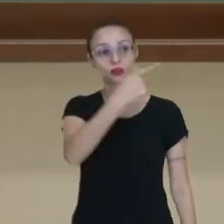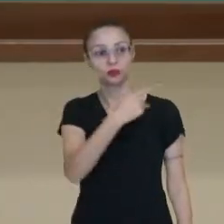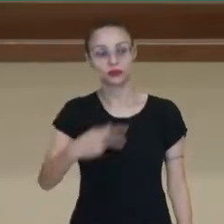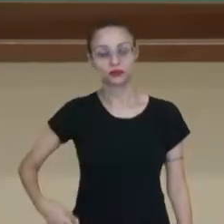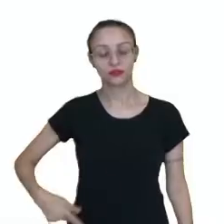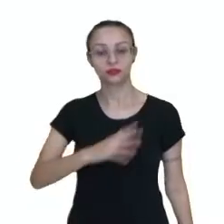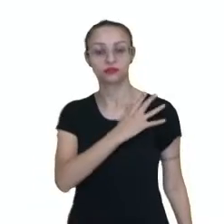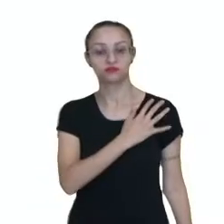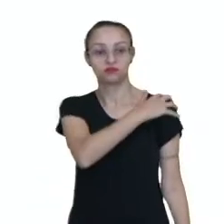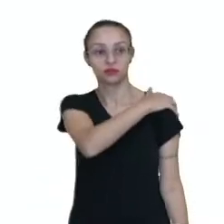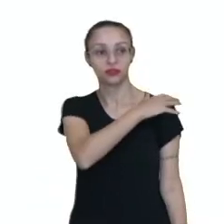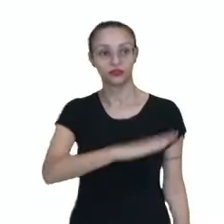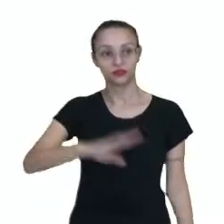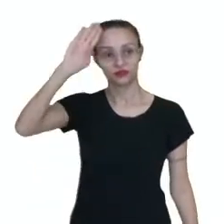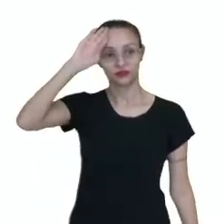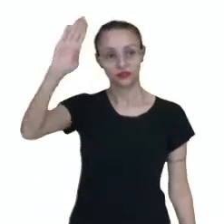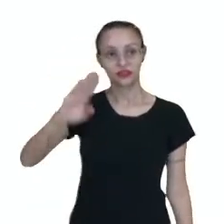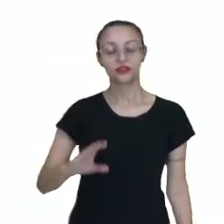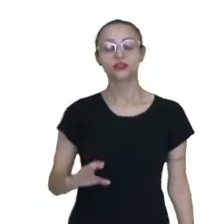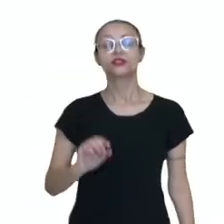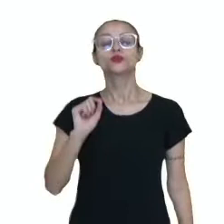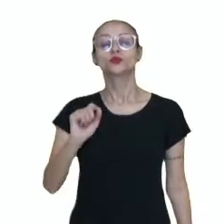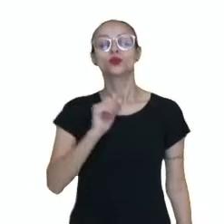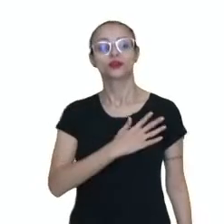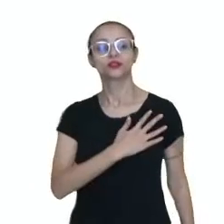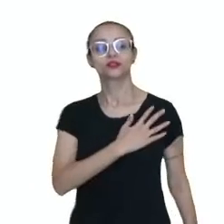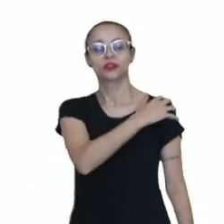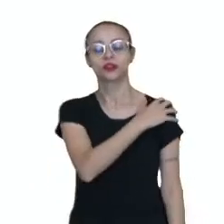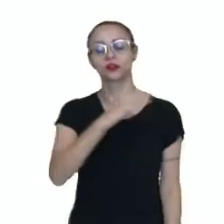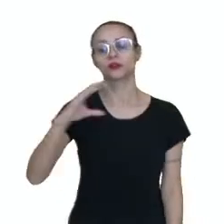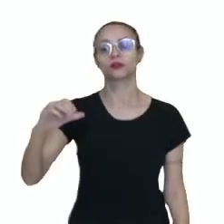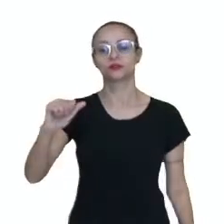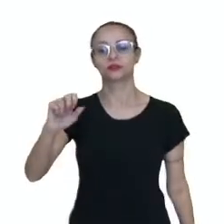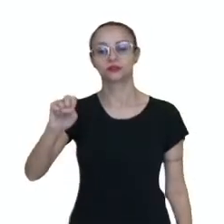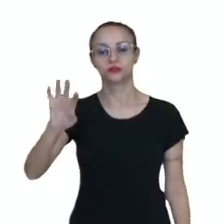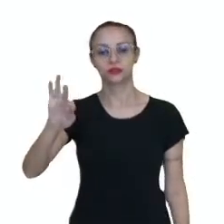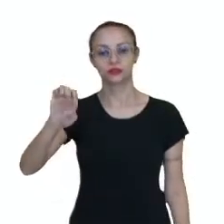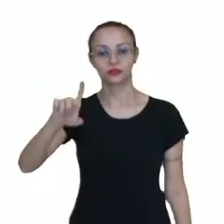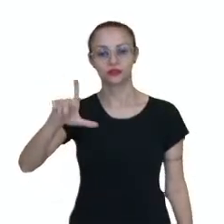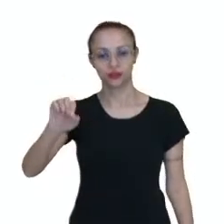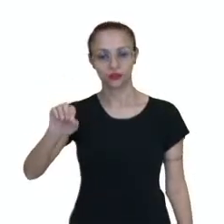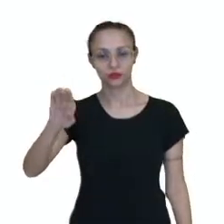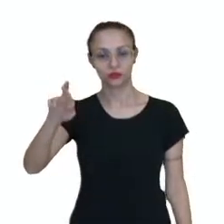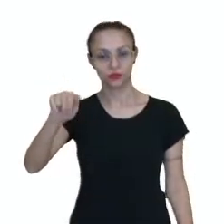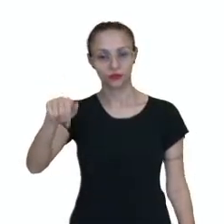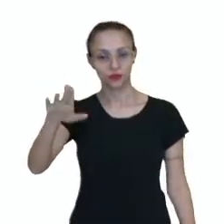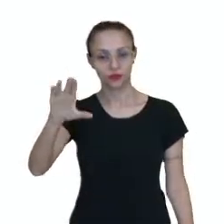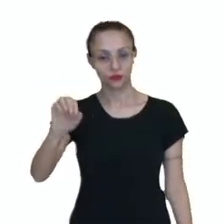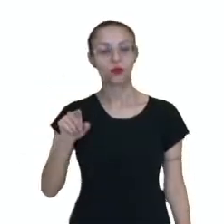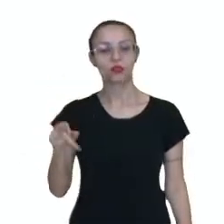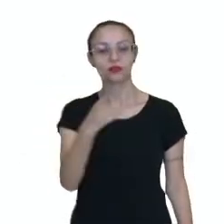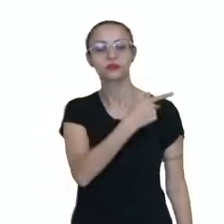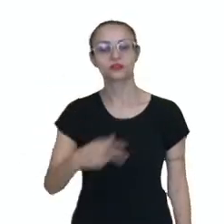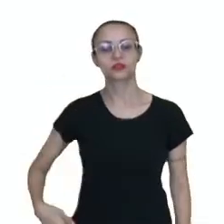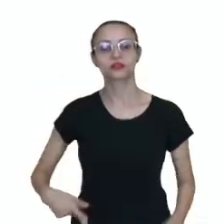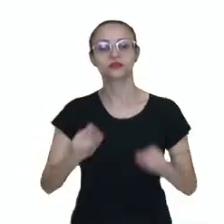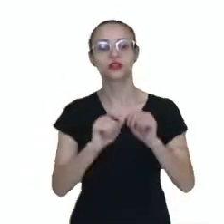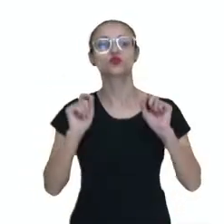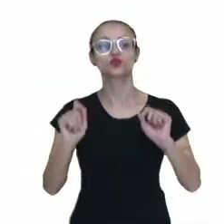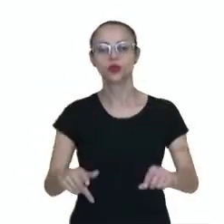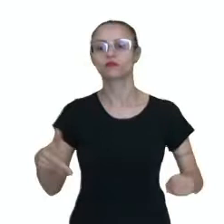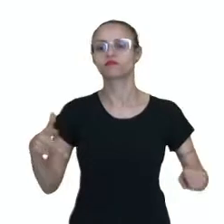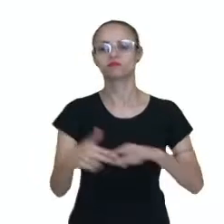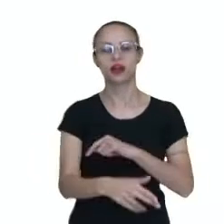do Brasil foi o general Castelo Branco. Tá? Como presidente do Brasil, o que ele fez de políticas? Primeiro, ele